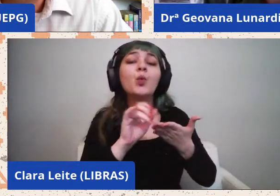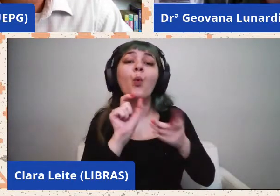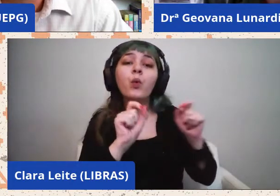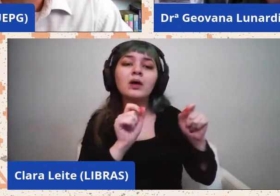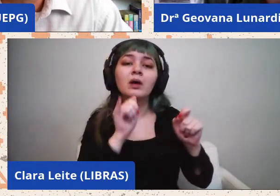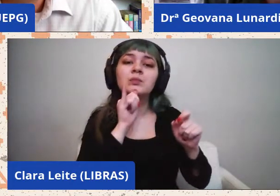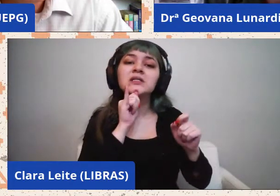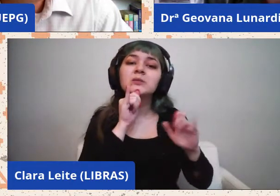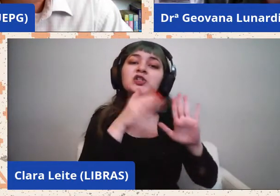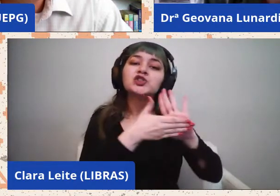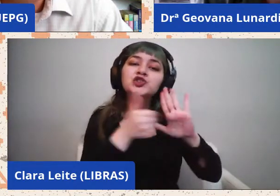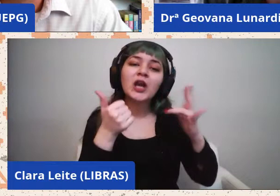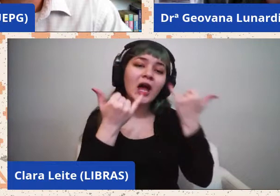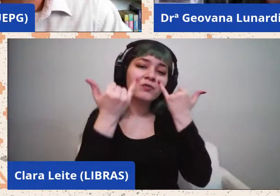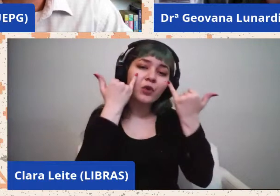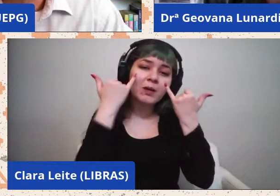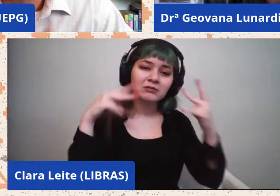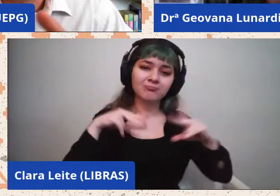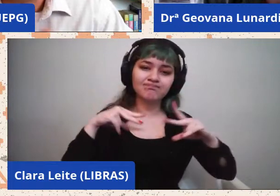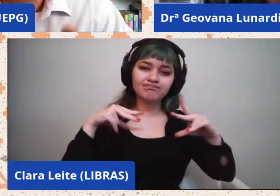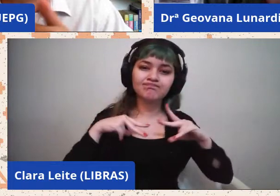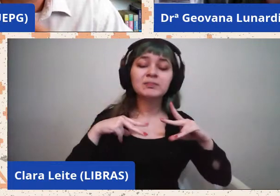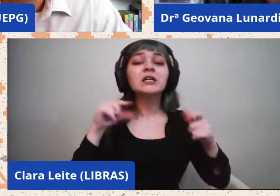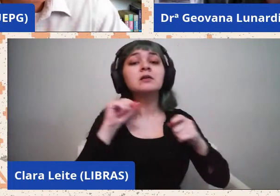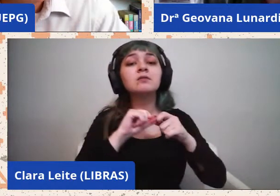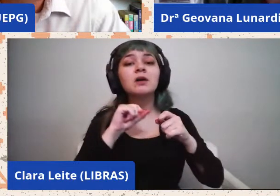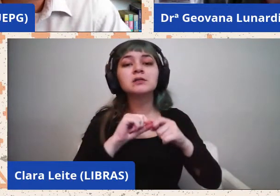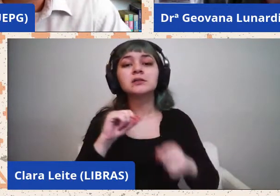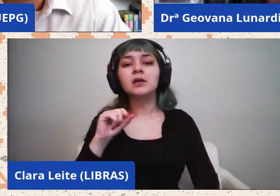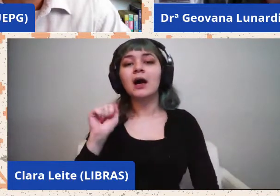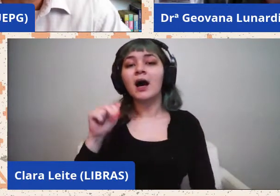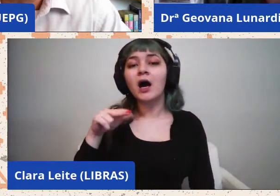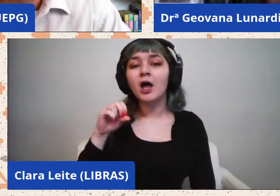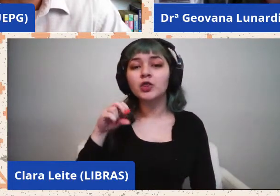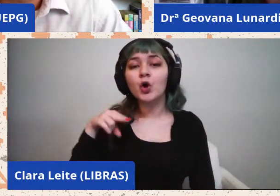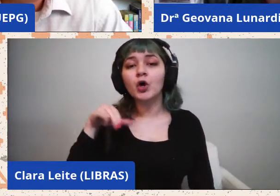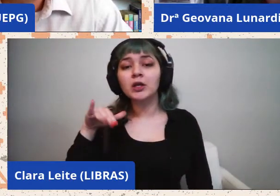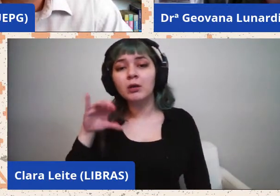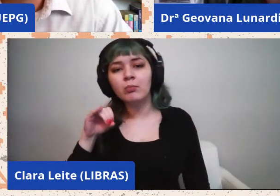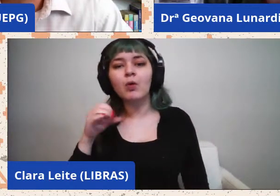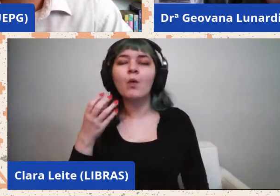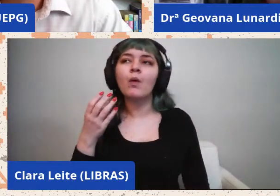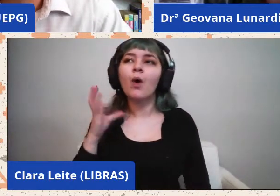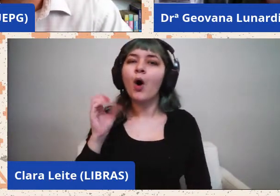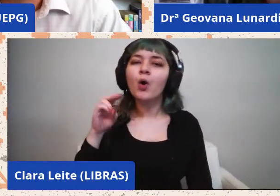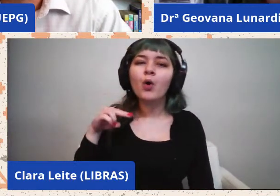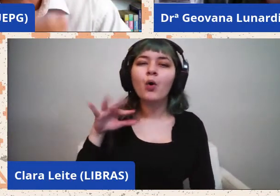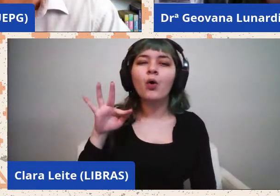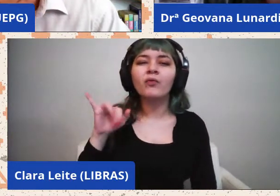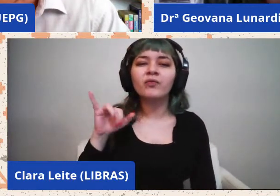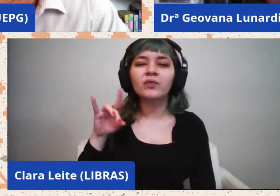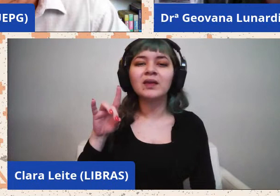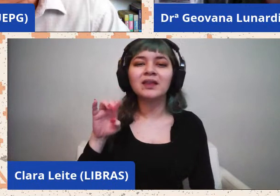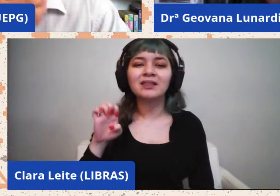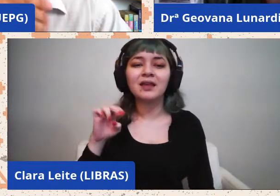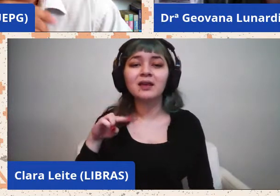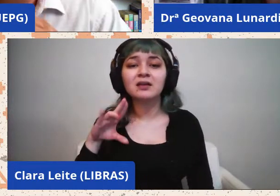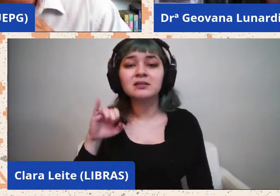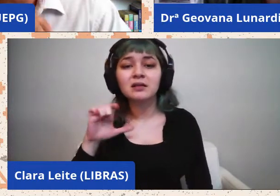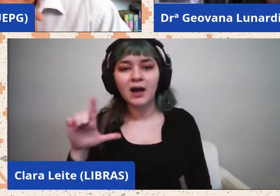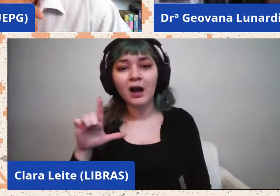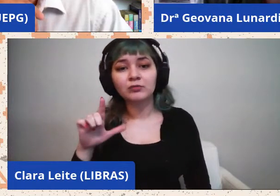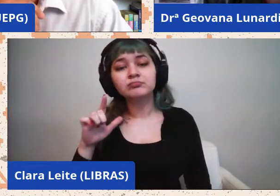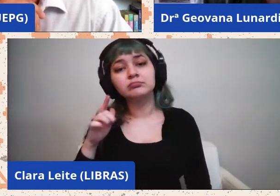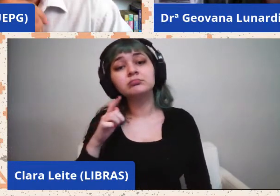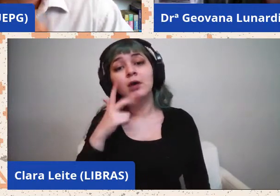garantir o anonimato, a confidencialidade, tudo aquilo que foi acordado com os participantes da pesquisa. Mas